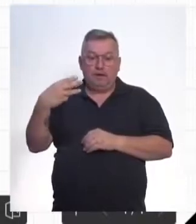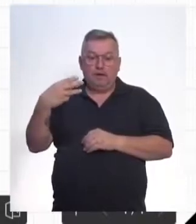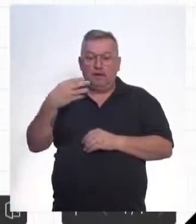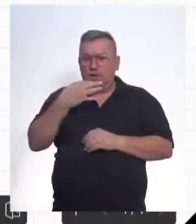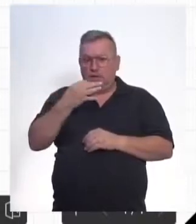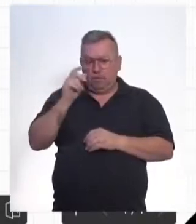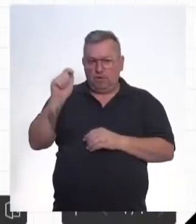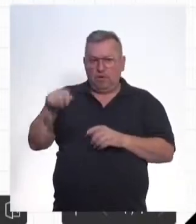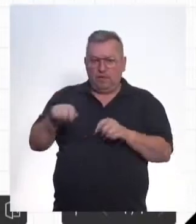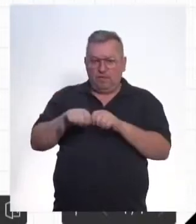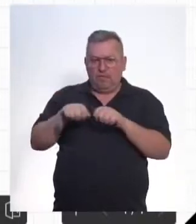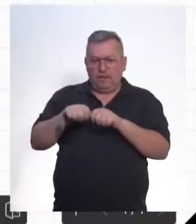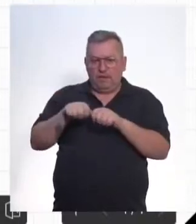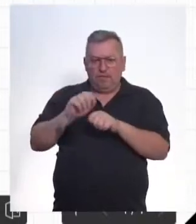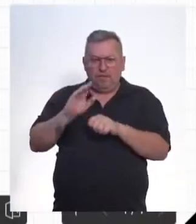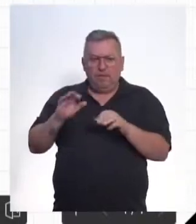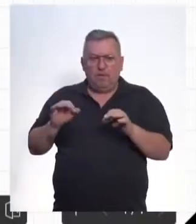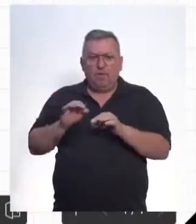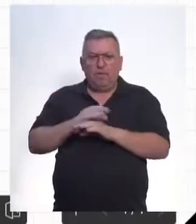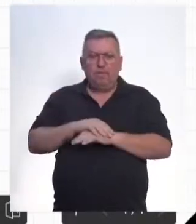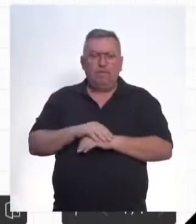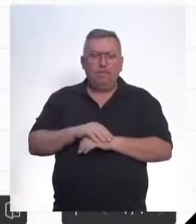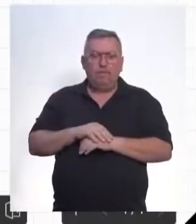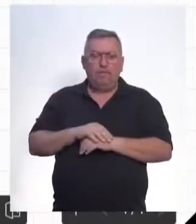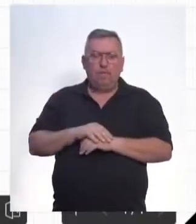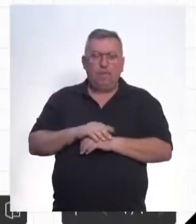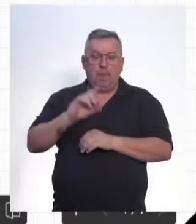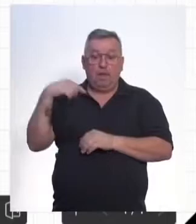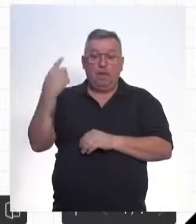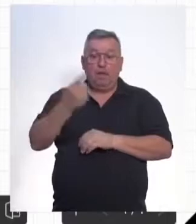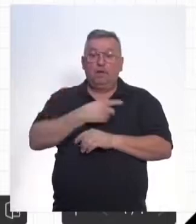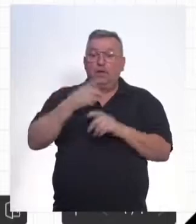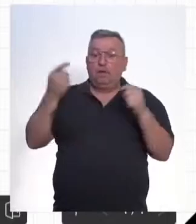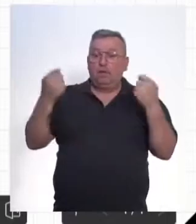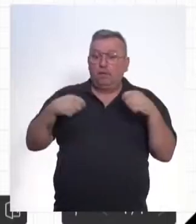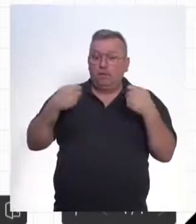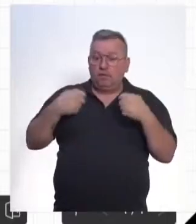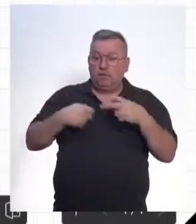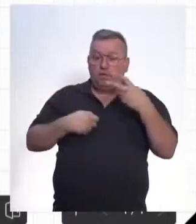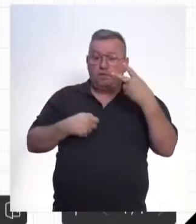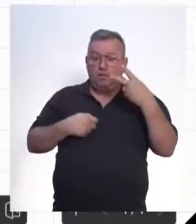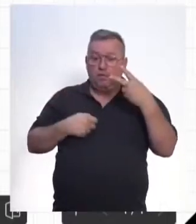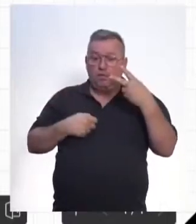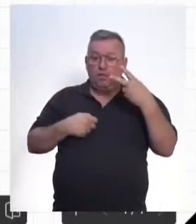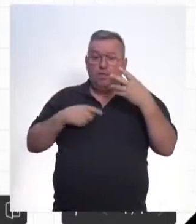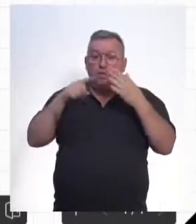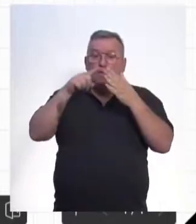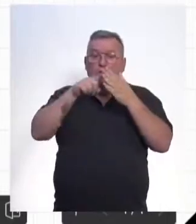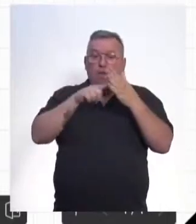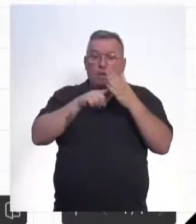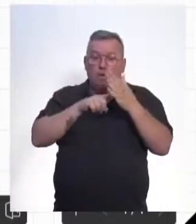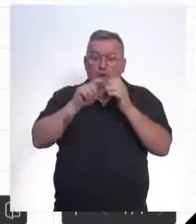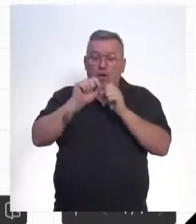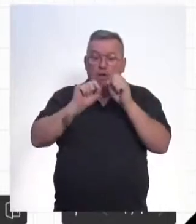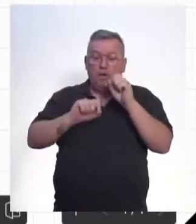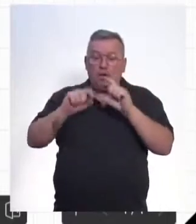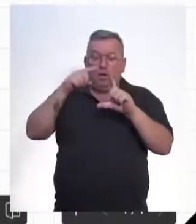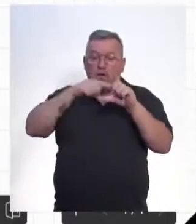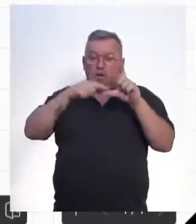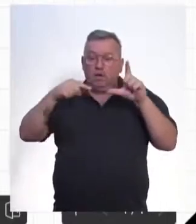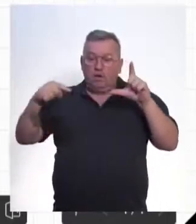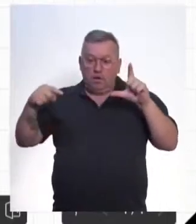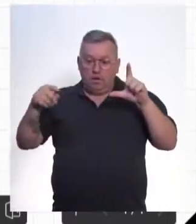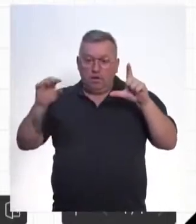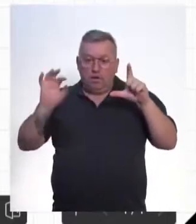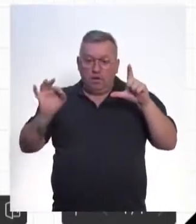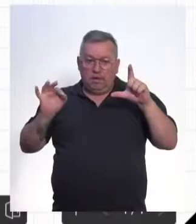já daria para fazer, né? Sim, até porque nós precisamos de 2 pontos para traçar uma reta,